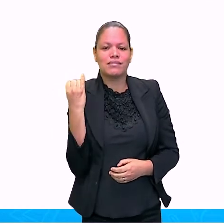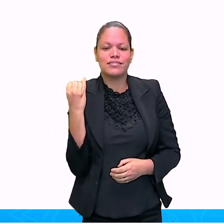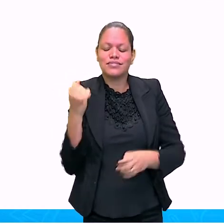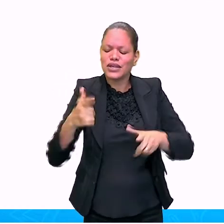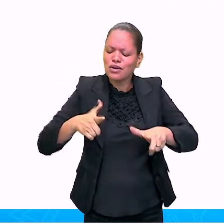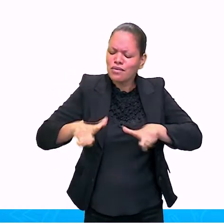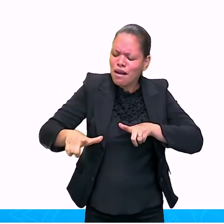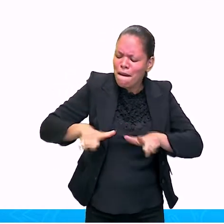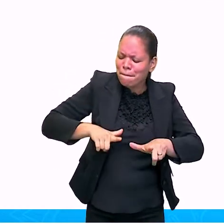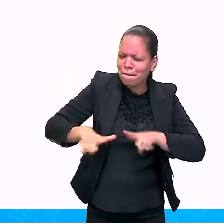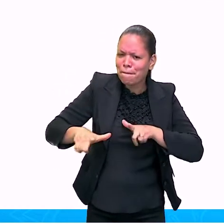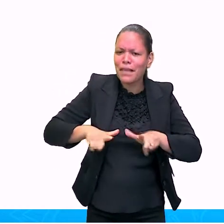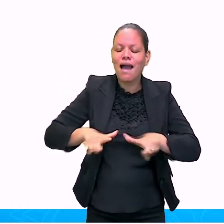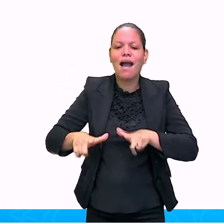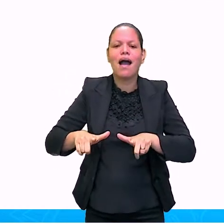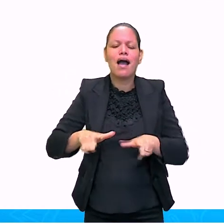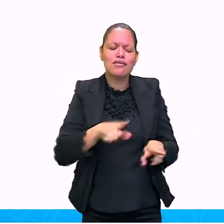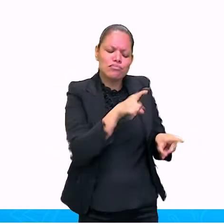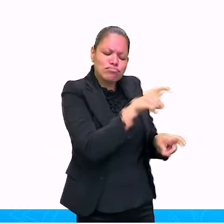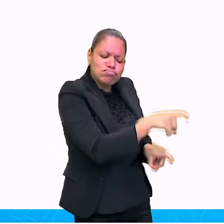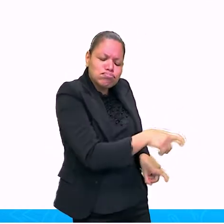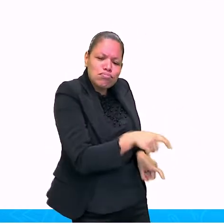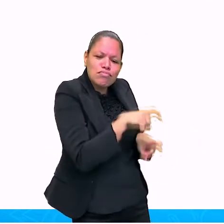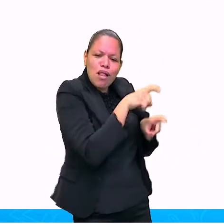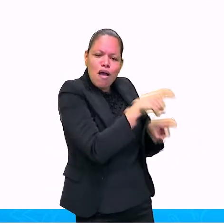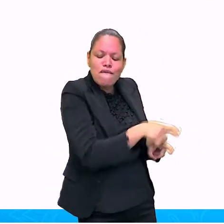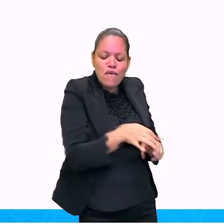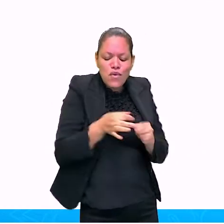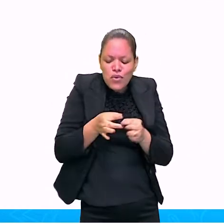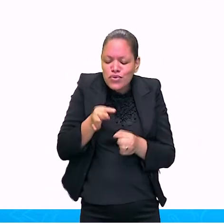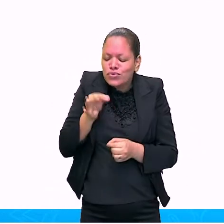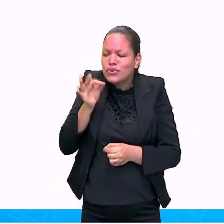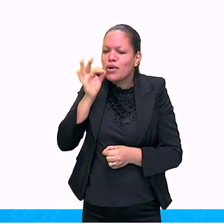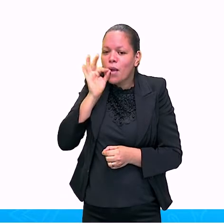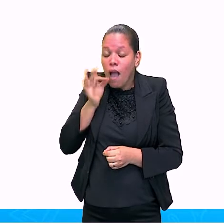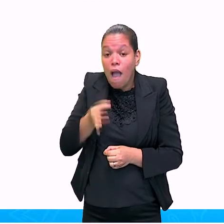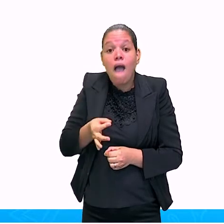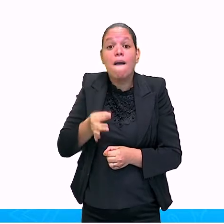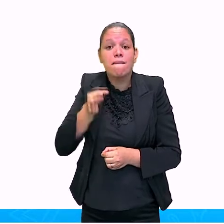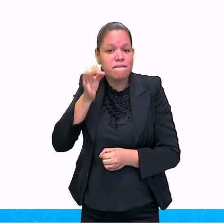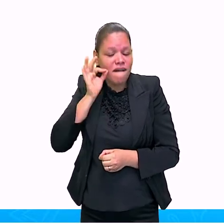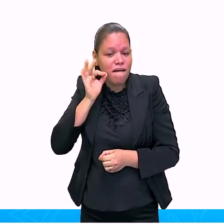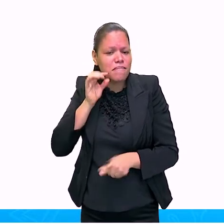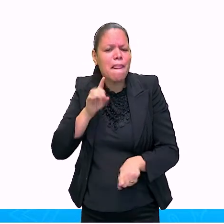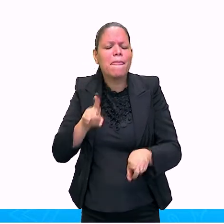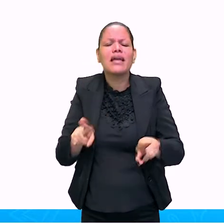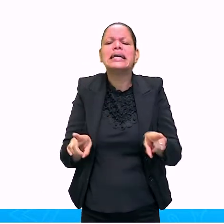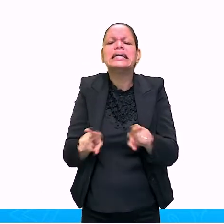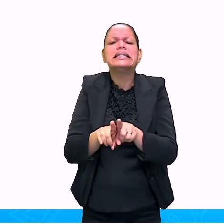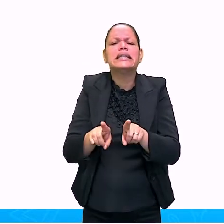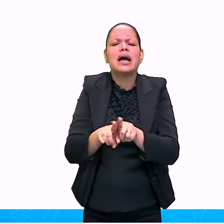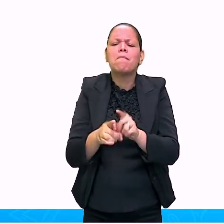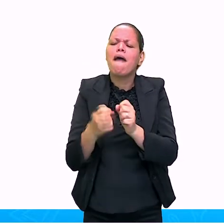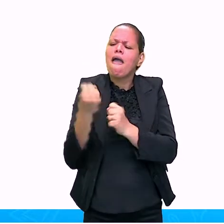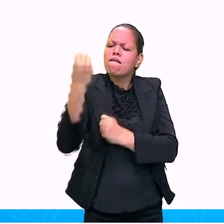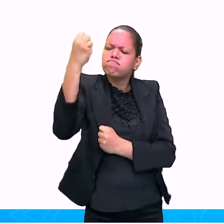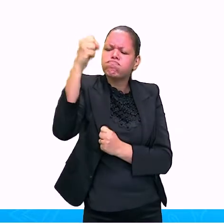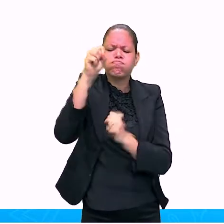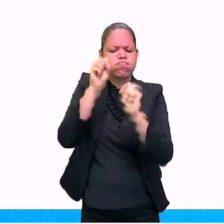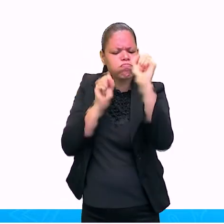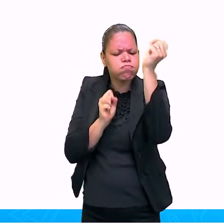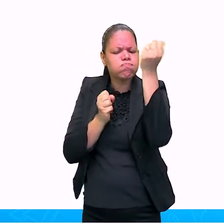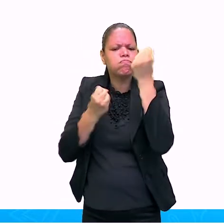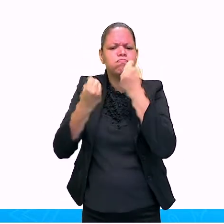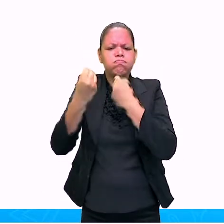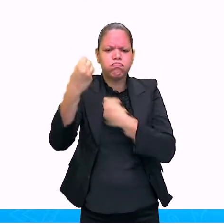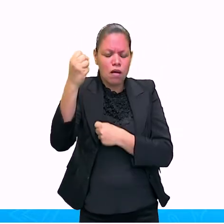de obra especializada para a indústria de siderúrgica. A siderúrgica é quando a gente faz a função de ferros,